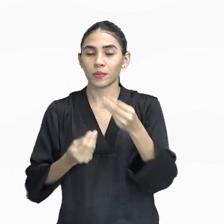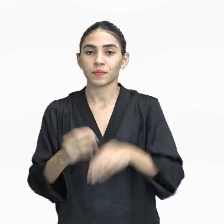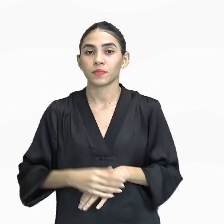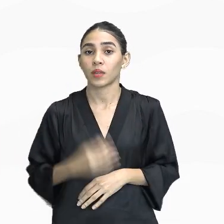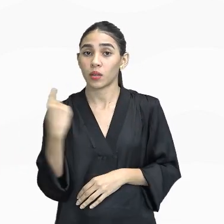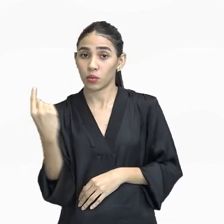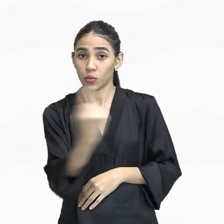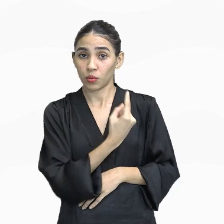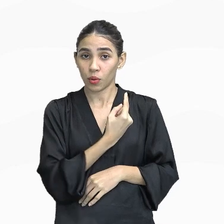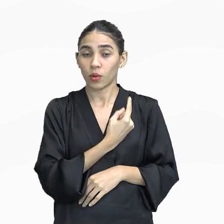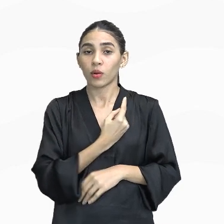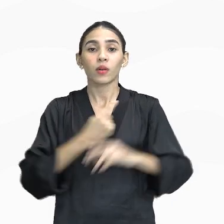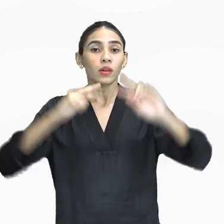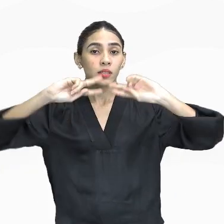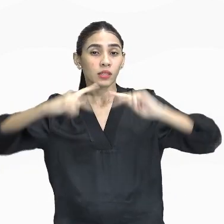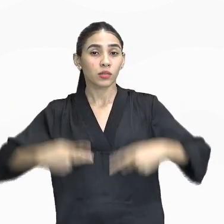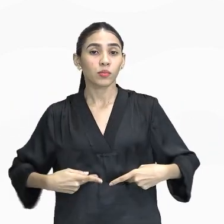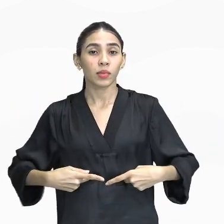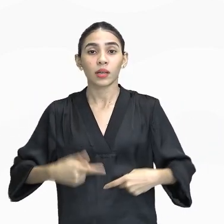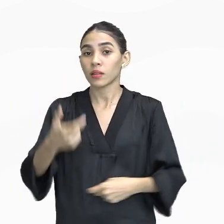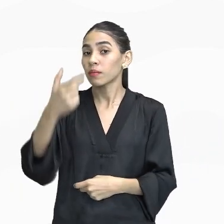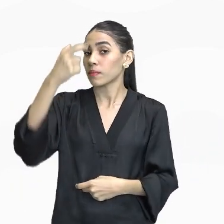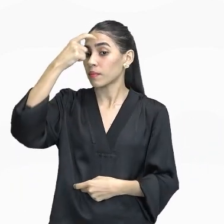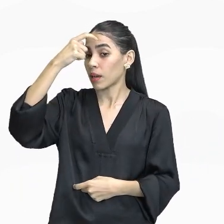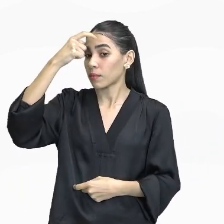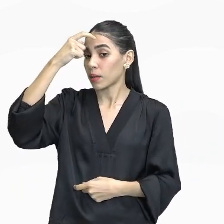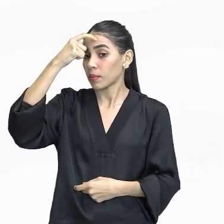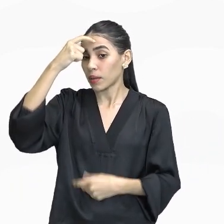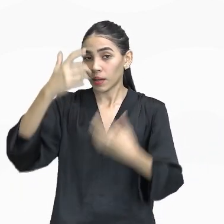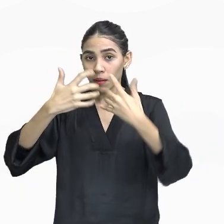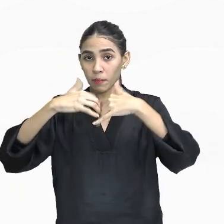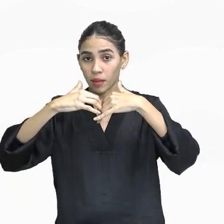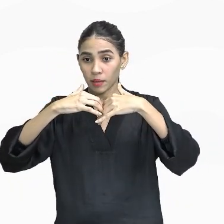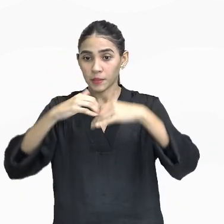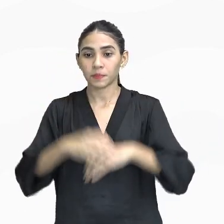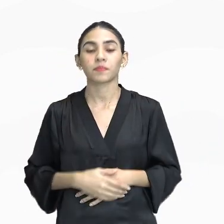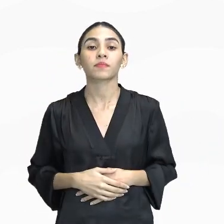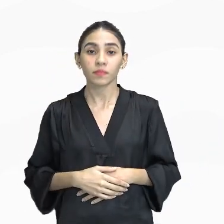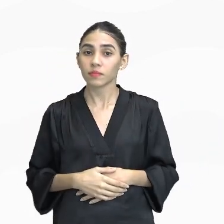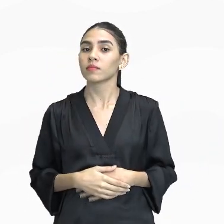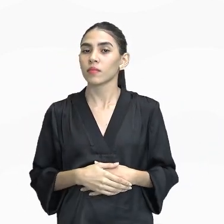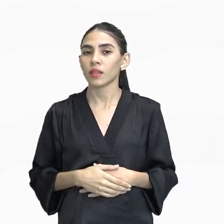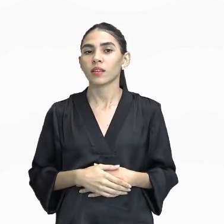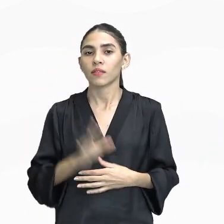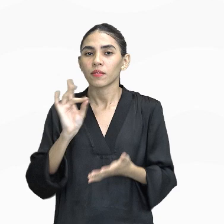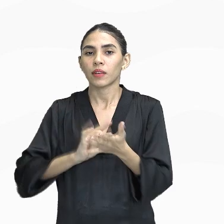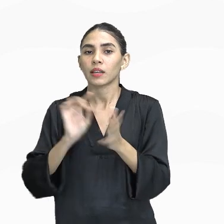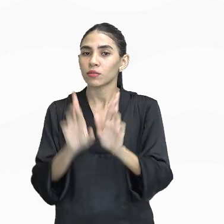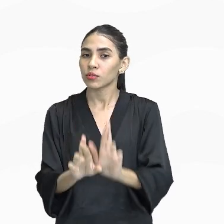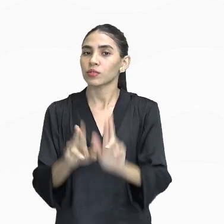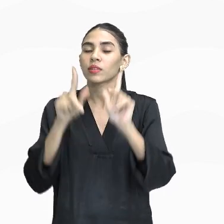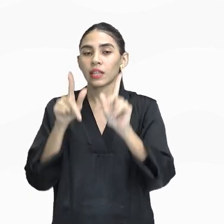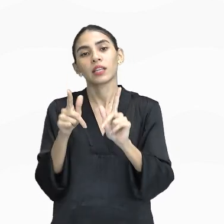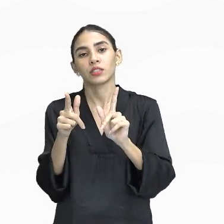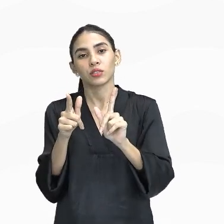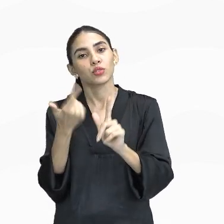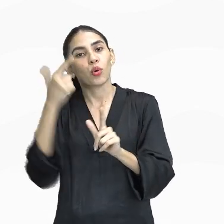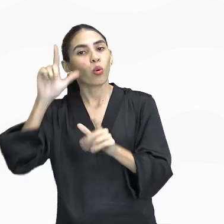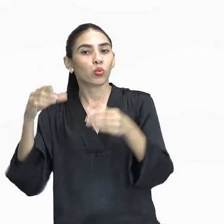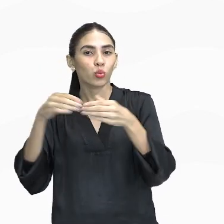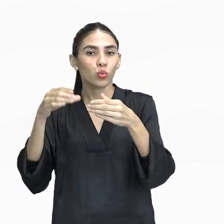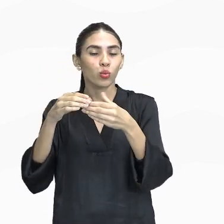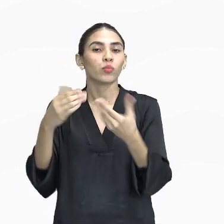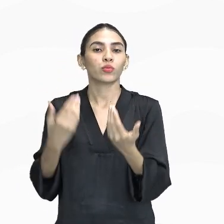Nós somos esse ser o quê? Pensante, né? Isso, e é o que difere o ser humano dos outros animais, né?